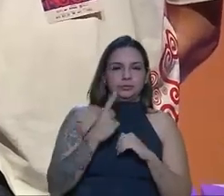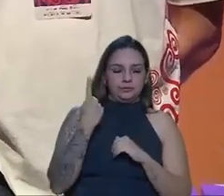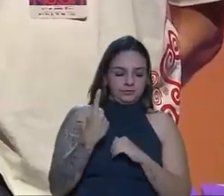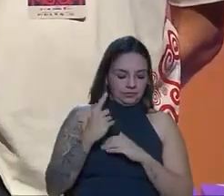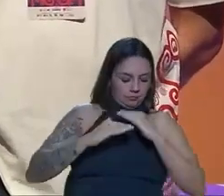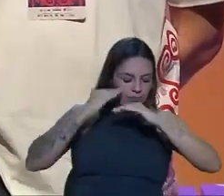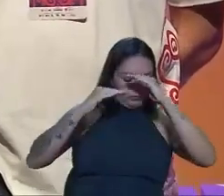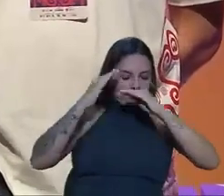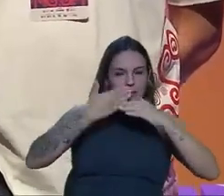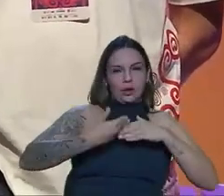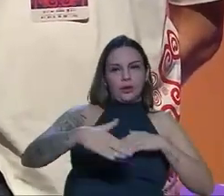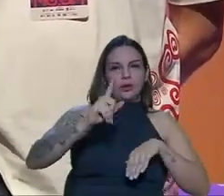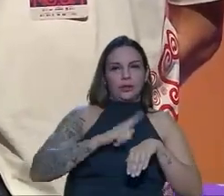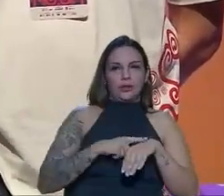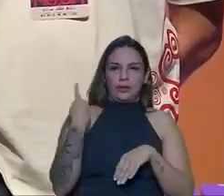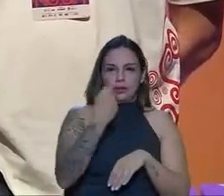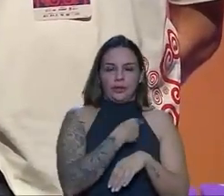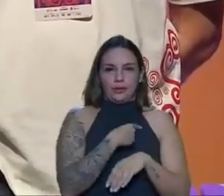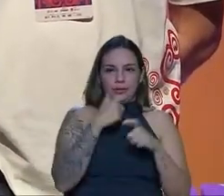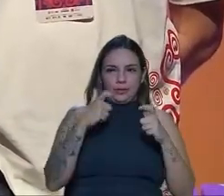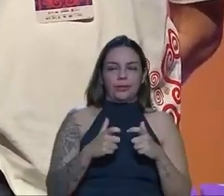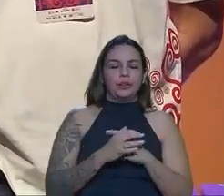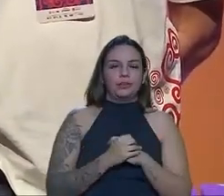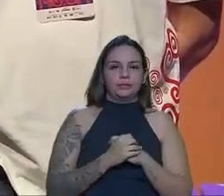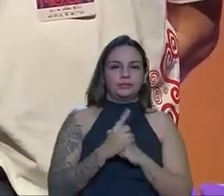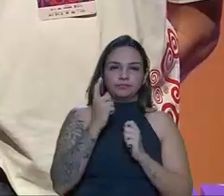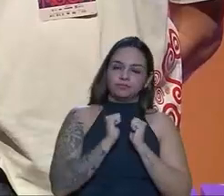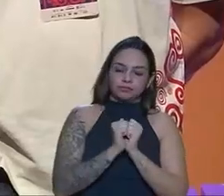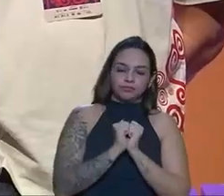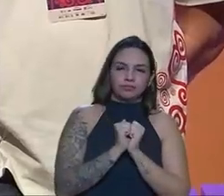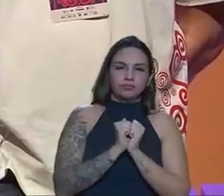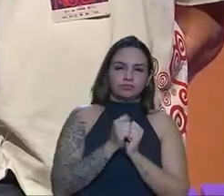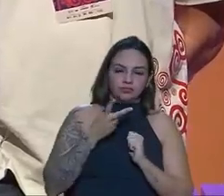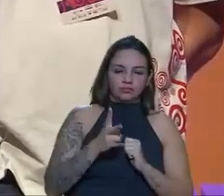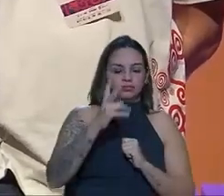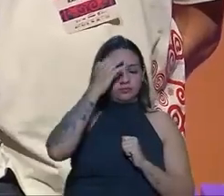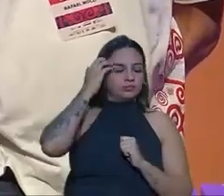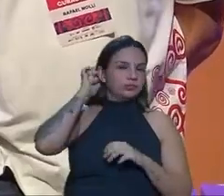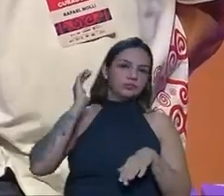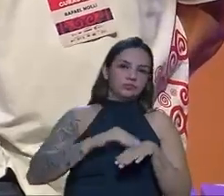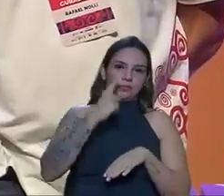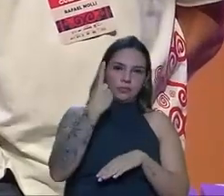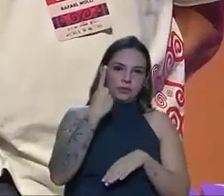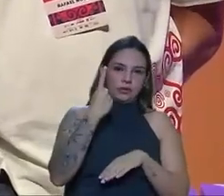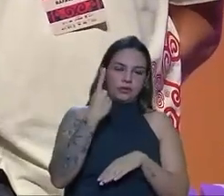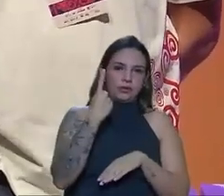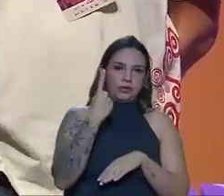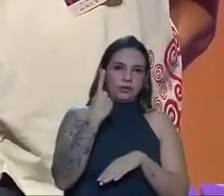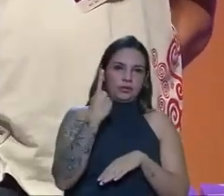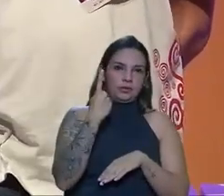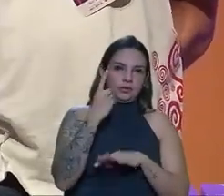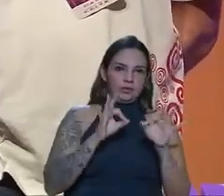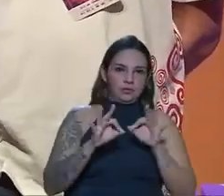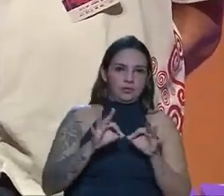uma evolução ao longo do tempo da nossa instituição, num acompanhamento contínuo e talvez até numa culminância